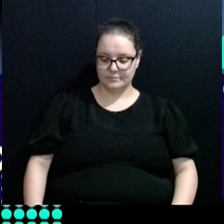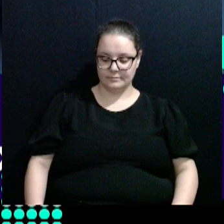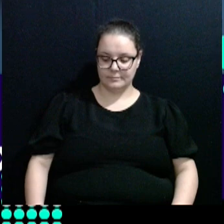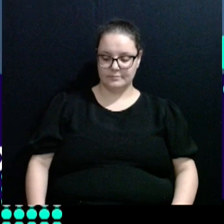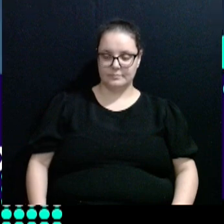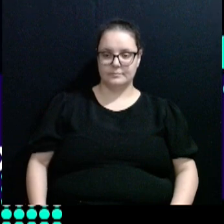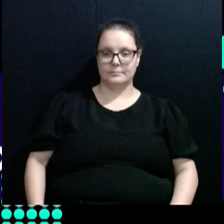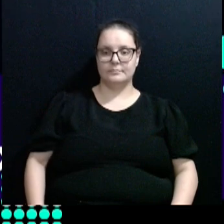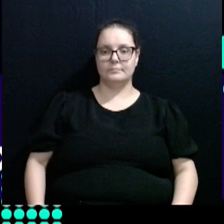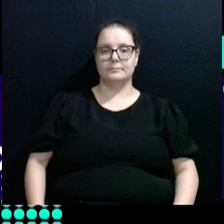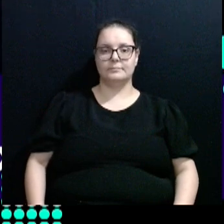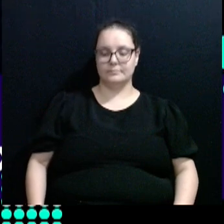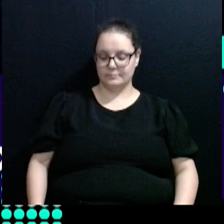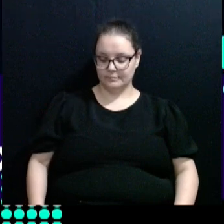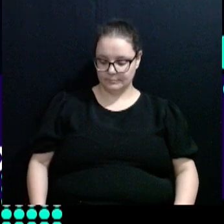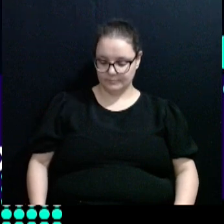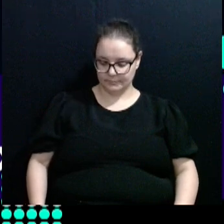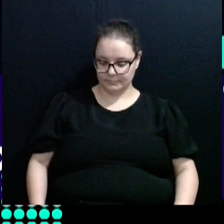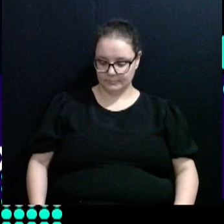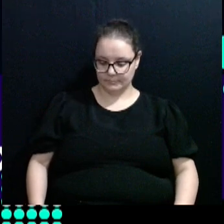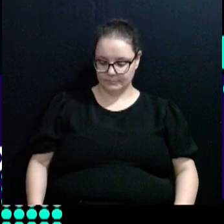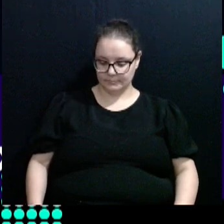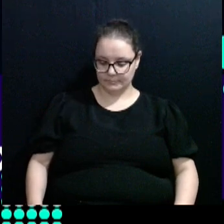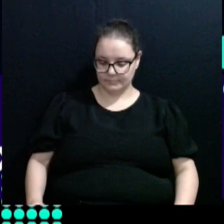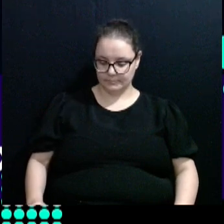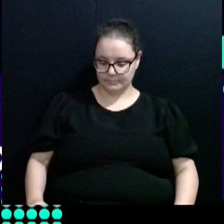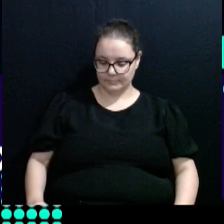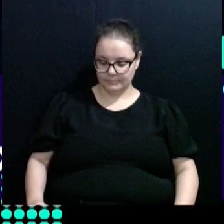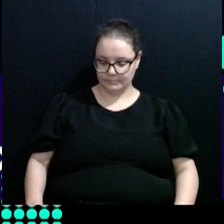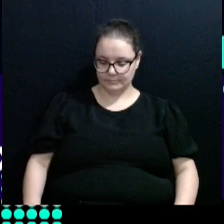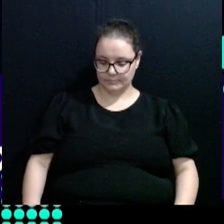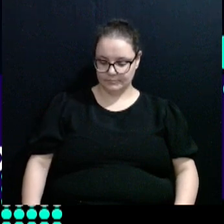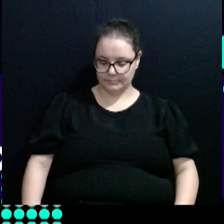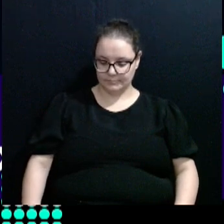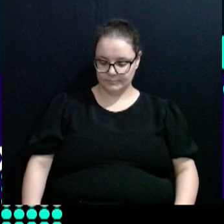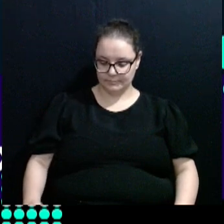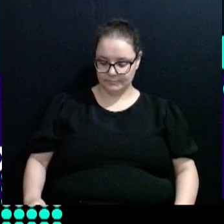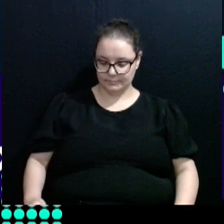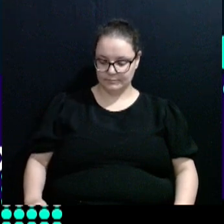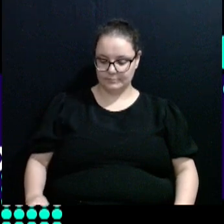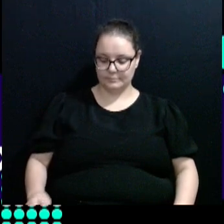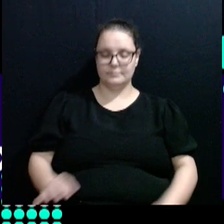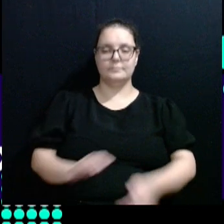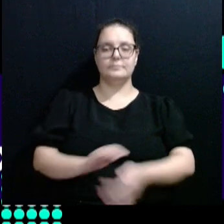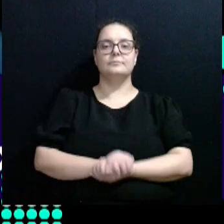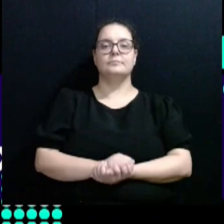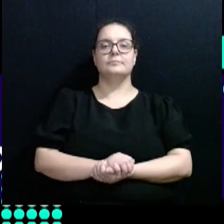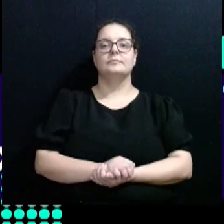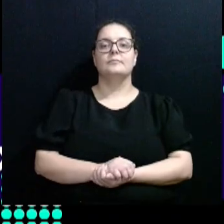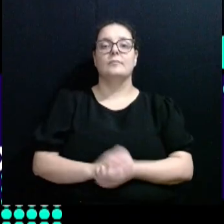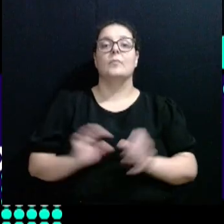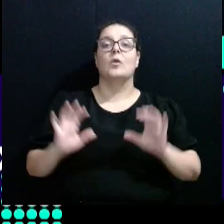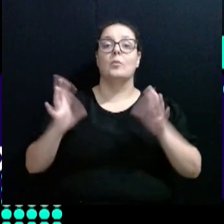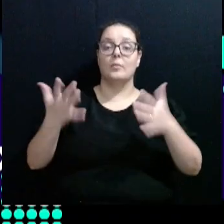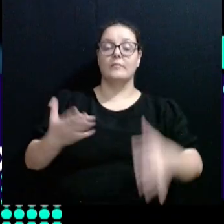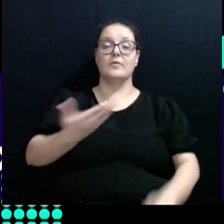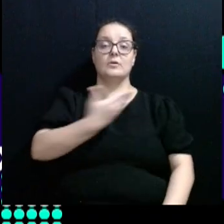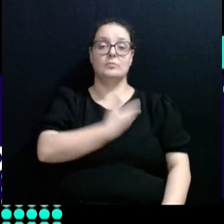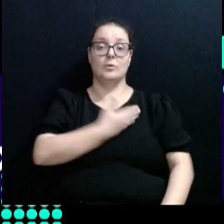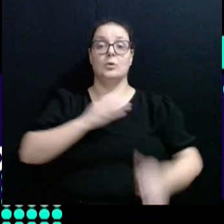de estimação extremamente inteligente. No entanto, durante uma festa com amigos, o comportamento do animal